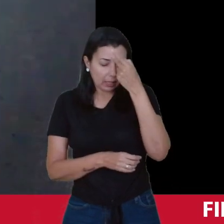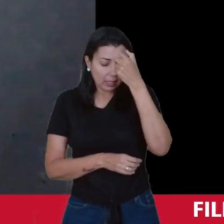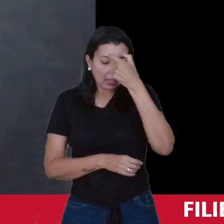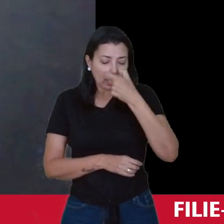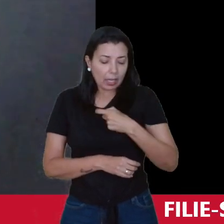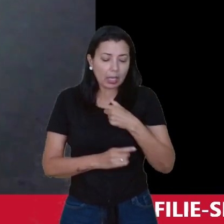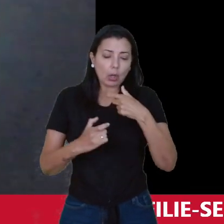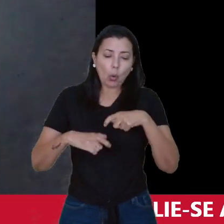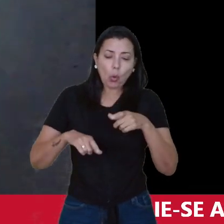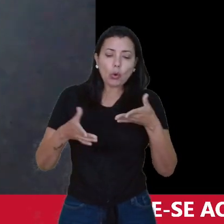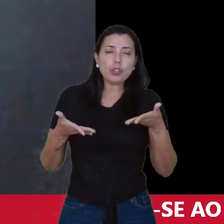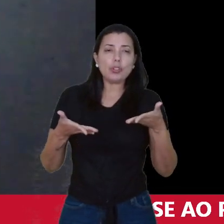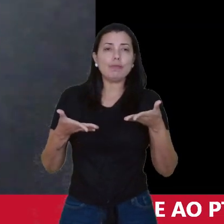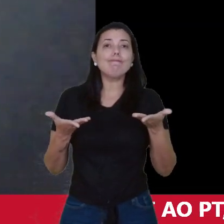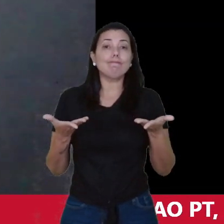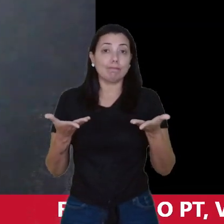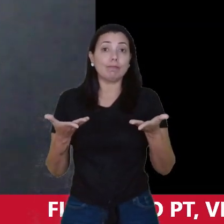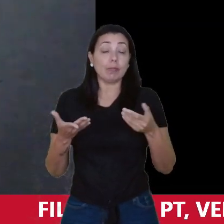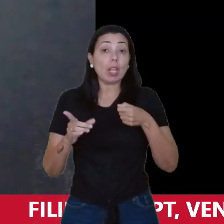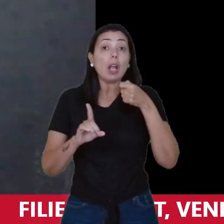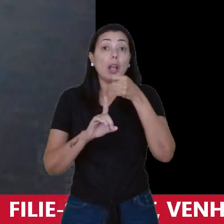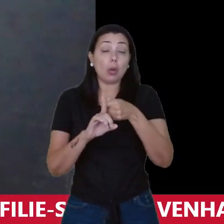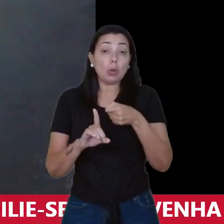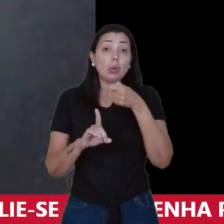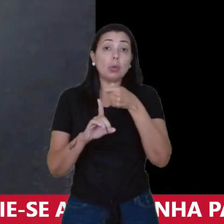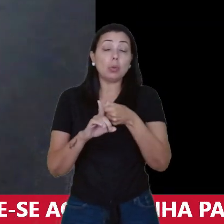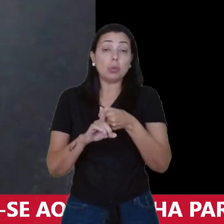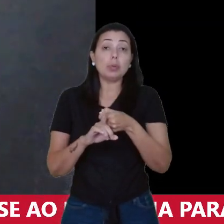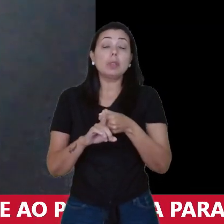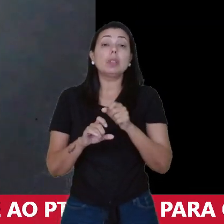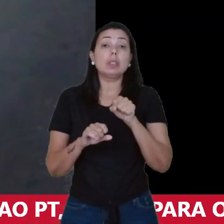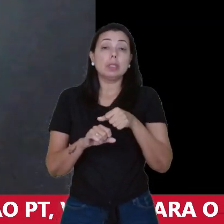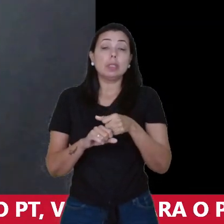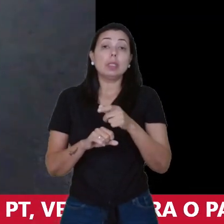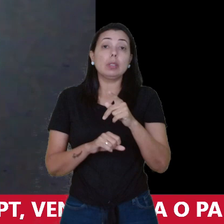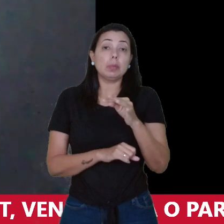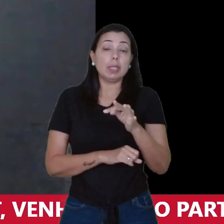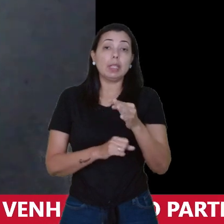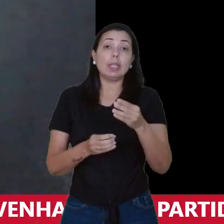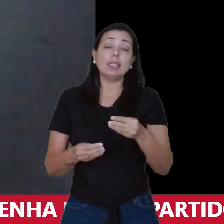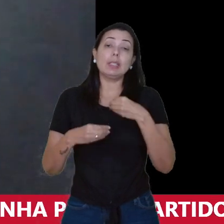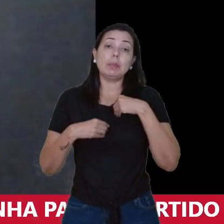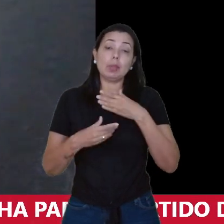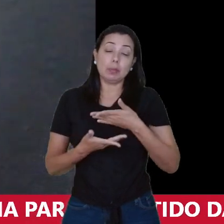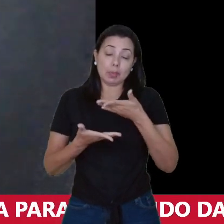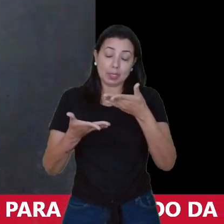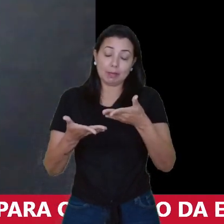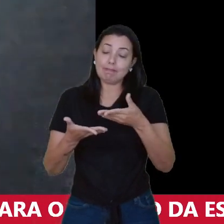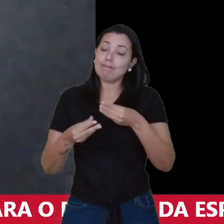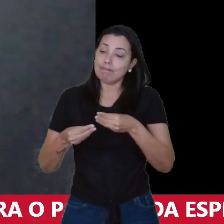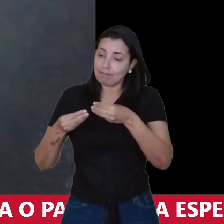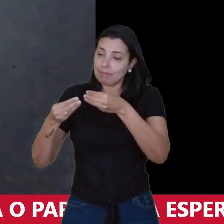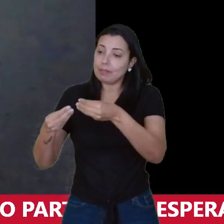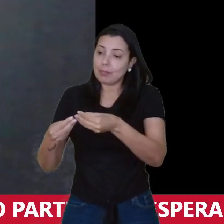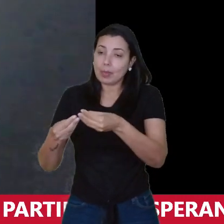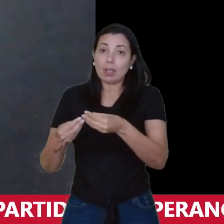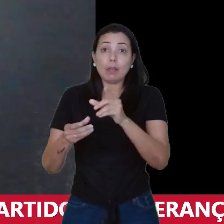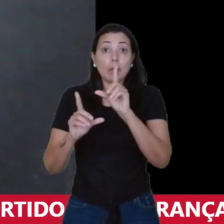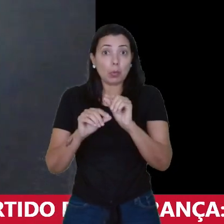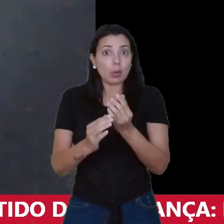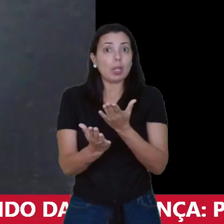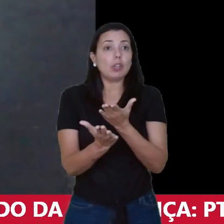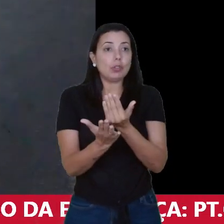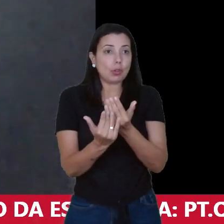é, de onde a gente vem, a luta que a gente organiza. E o PT recebeu a minha candidatura, fui uma das poucas